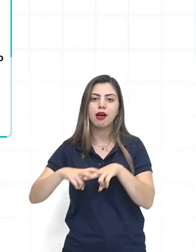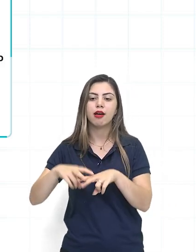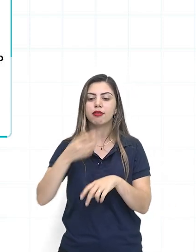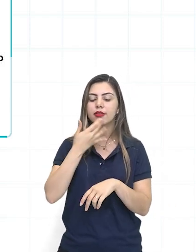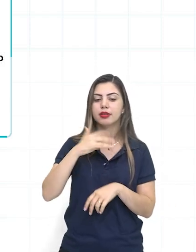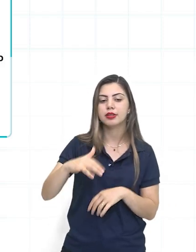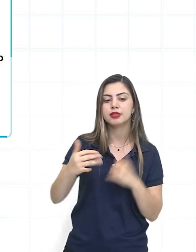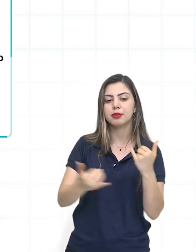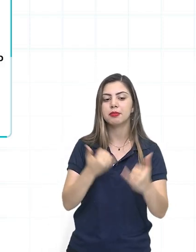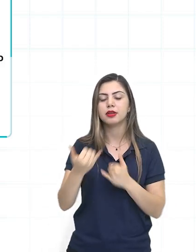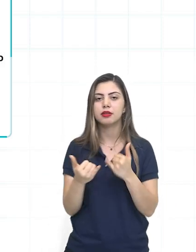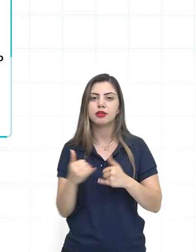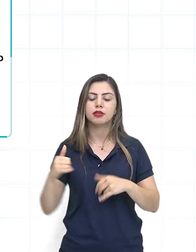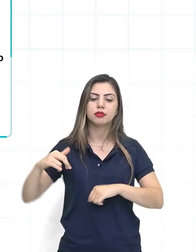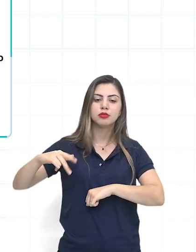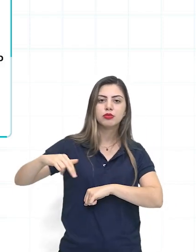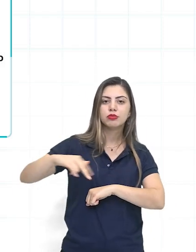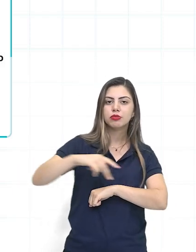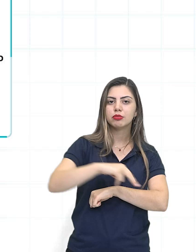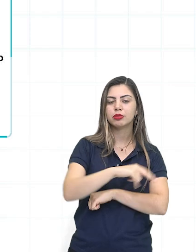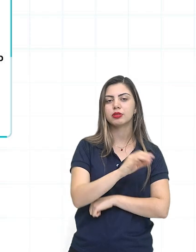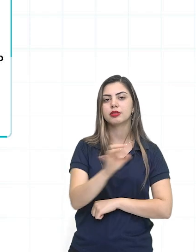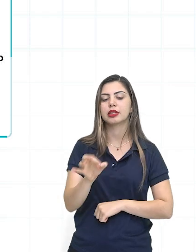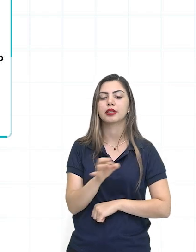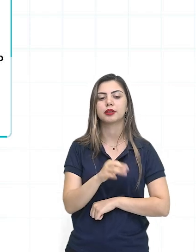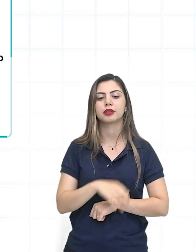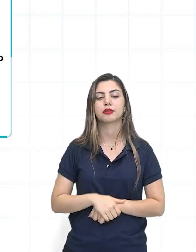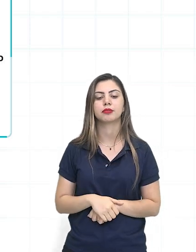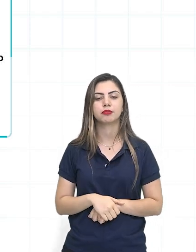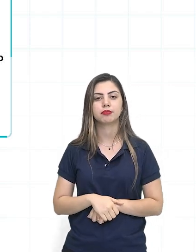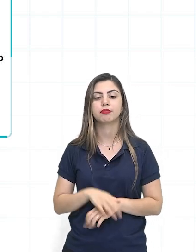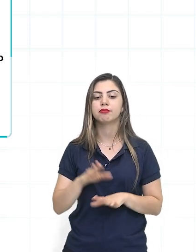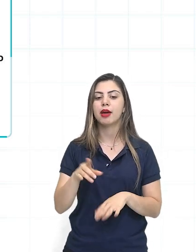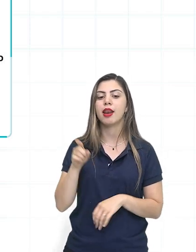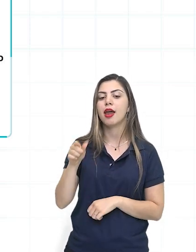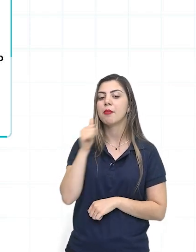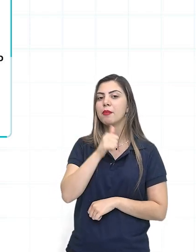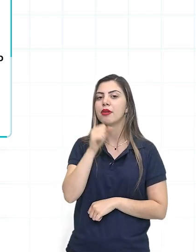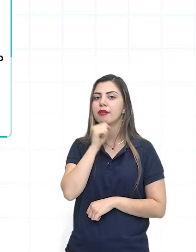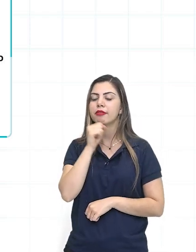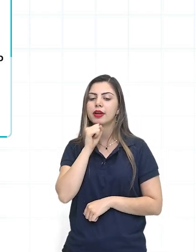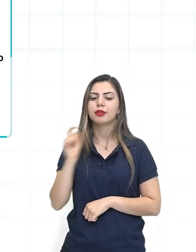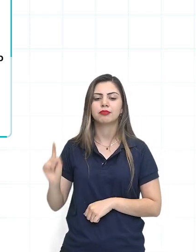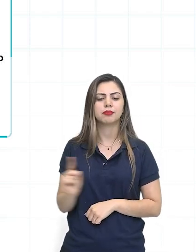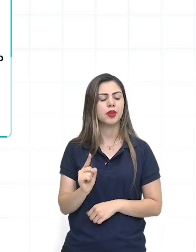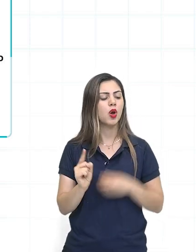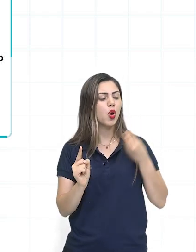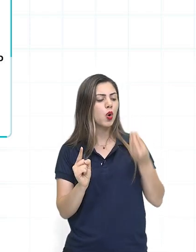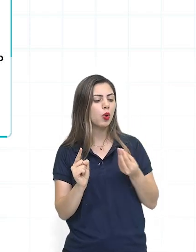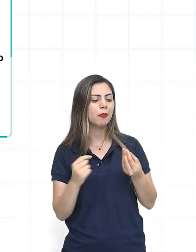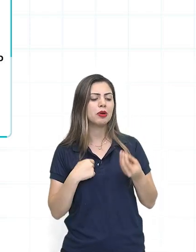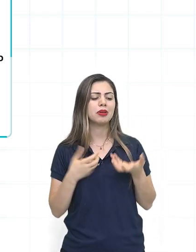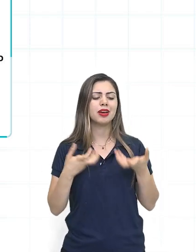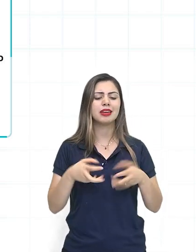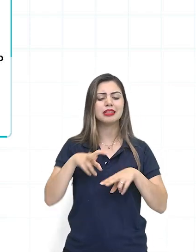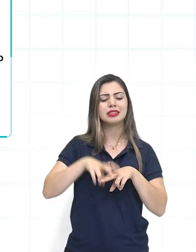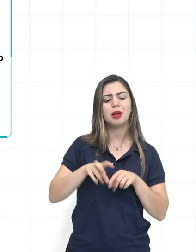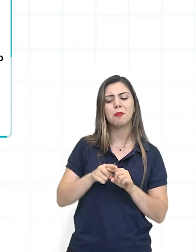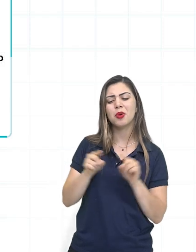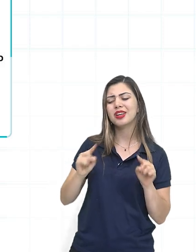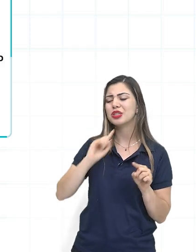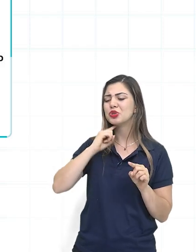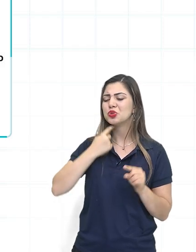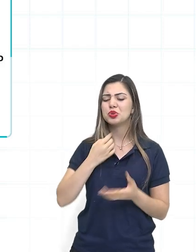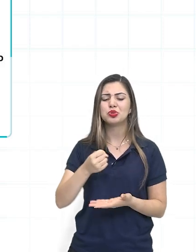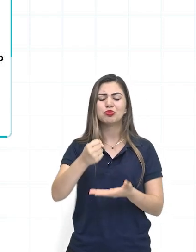brincando, outras pessoas passeando, não é? E aí a senhorinha chega, que pena, queria descansar um pouco, mas tem lixo no